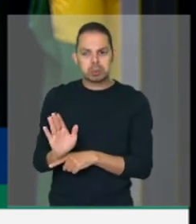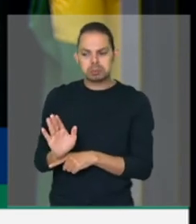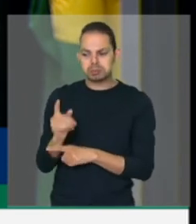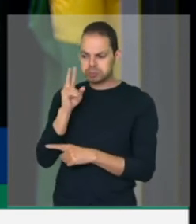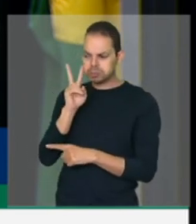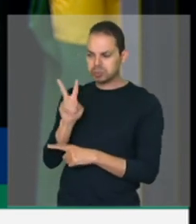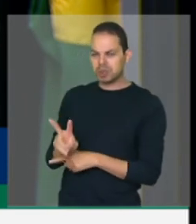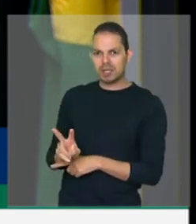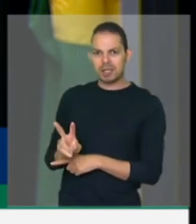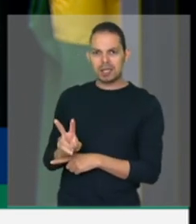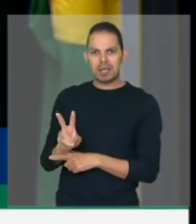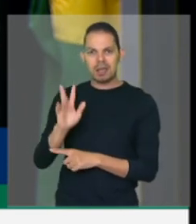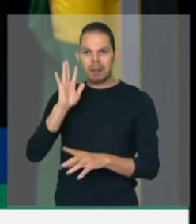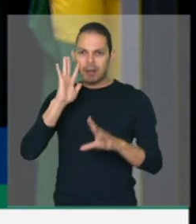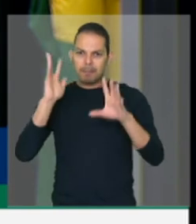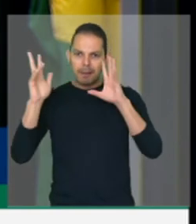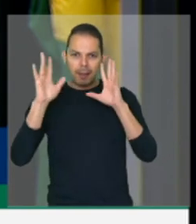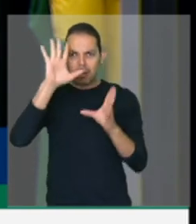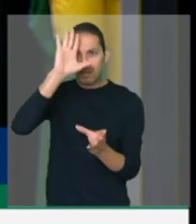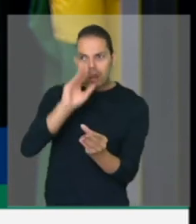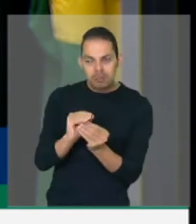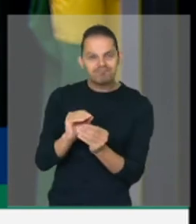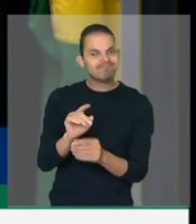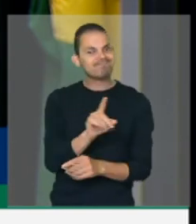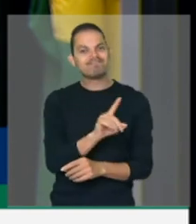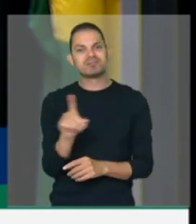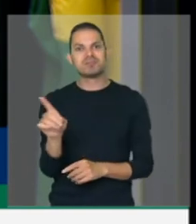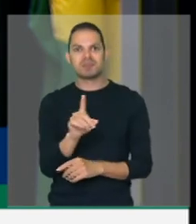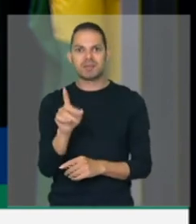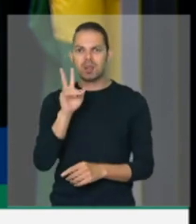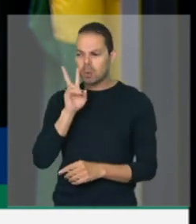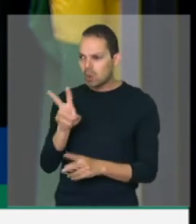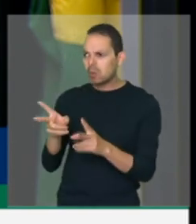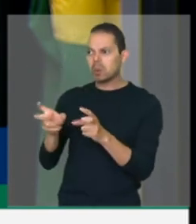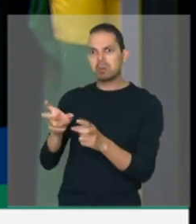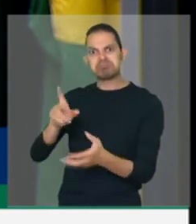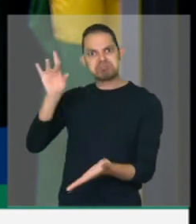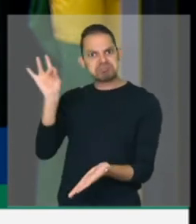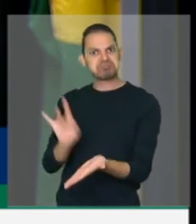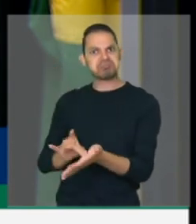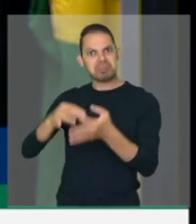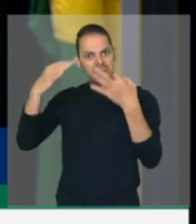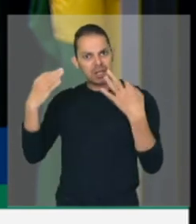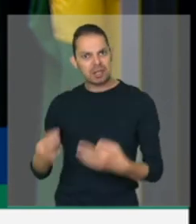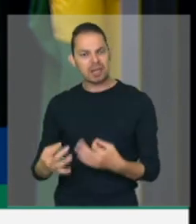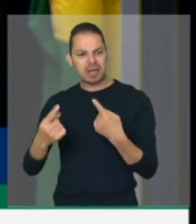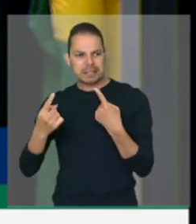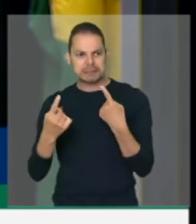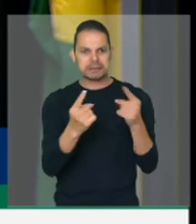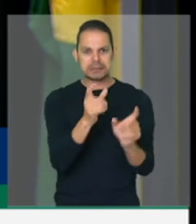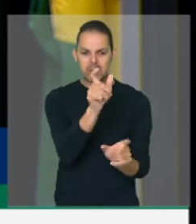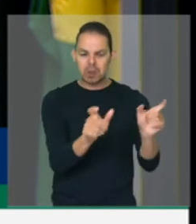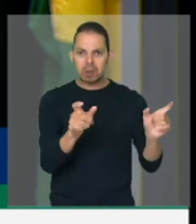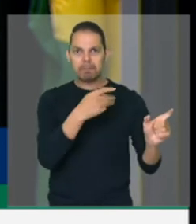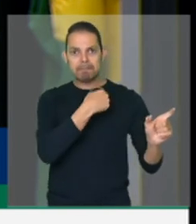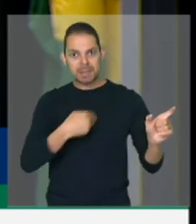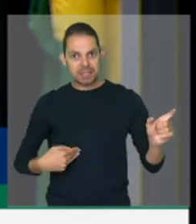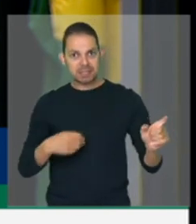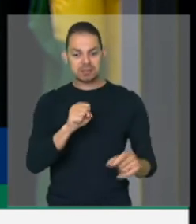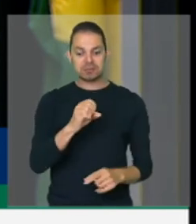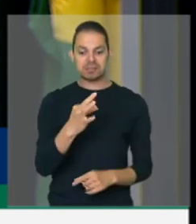meras conjeturas, mas dava a entender que existia um risco concreto aos integrantes do Supremo Tribunal